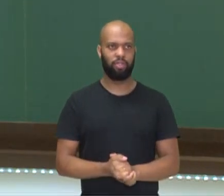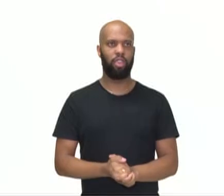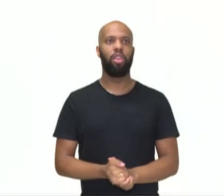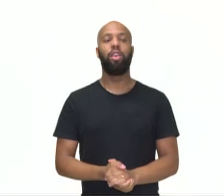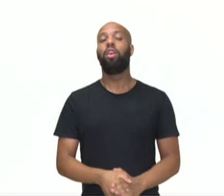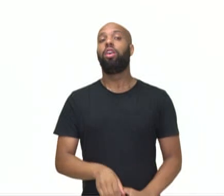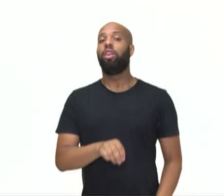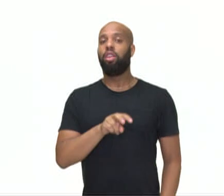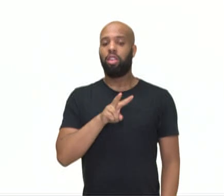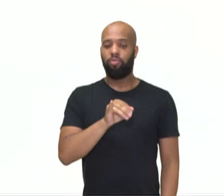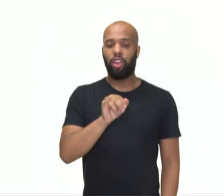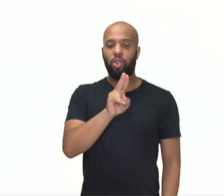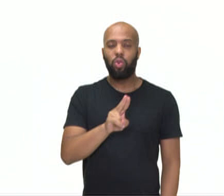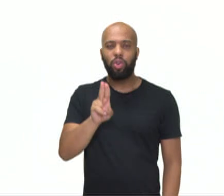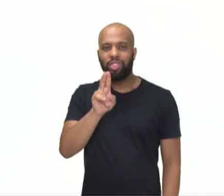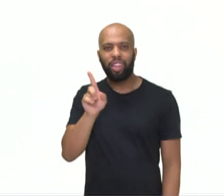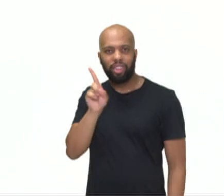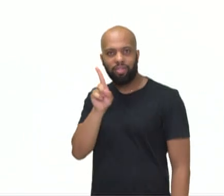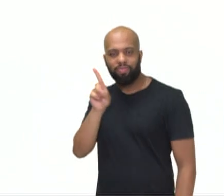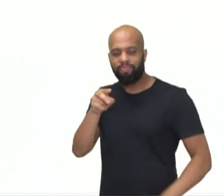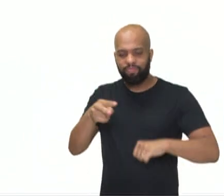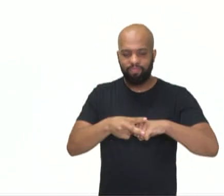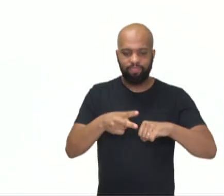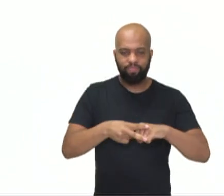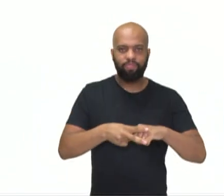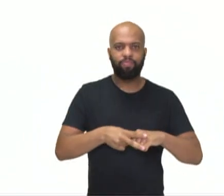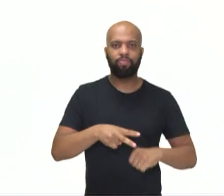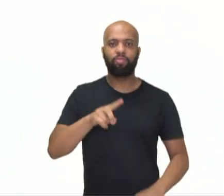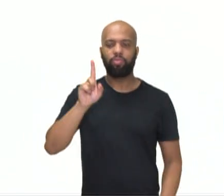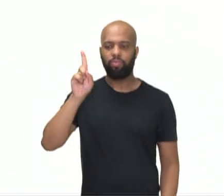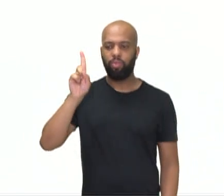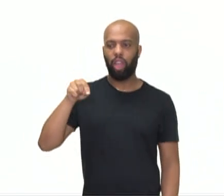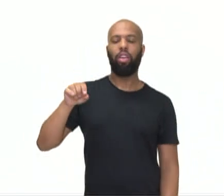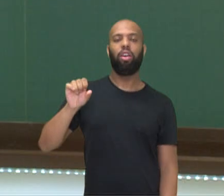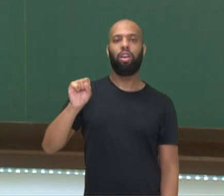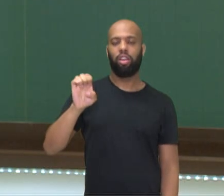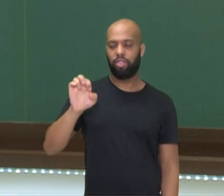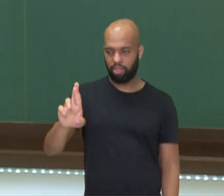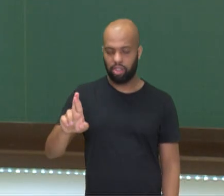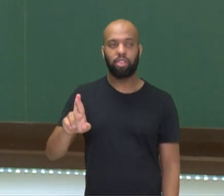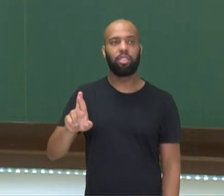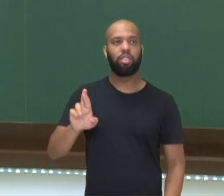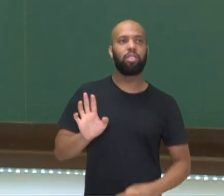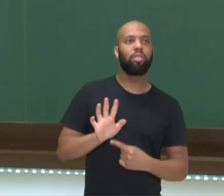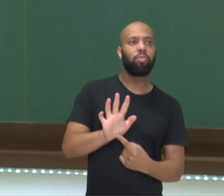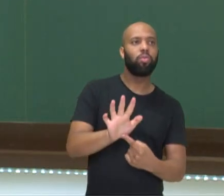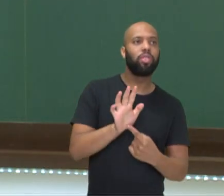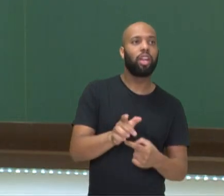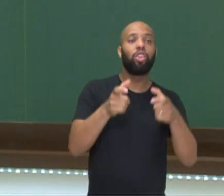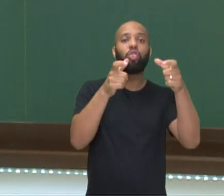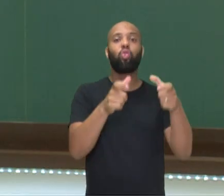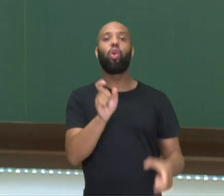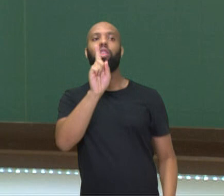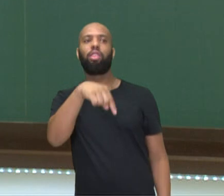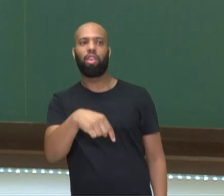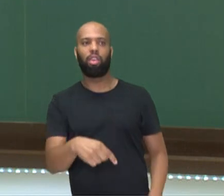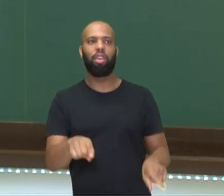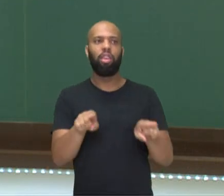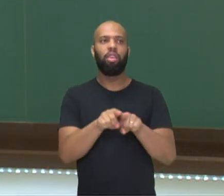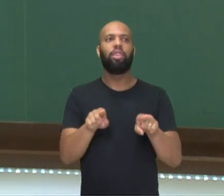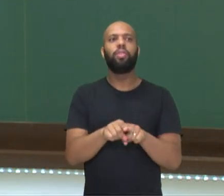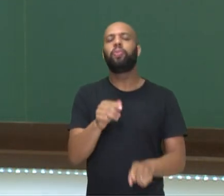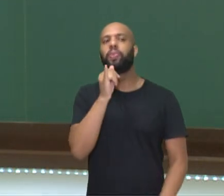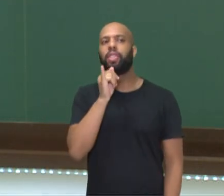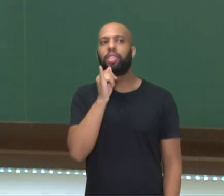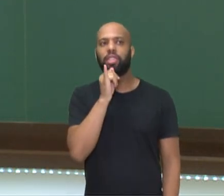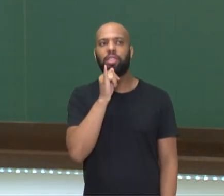Quando se usa o verbo ser para indicar, gente, origem, procedência, por